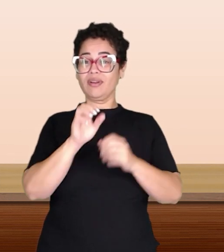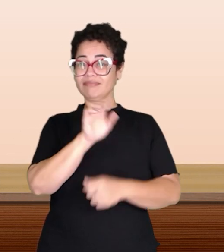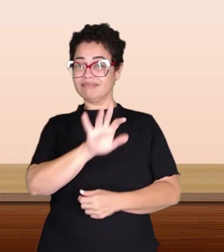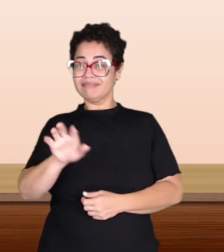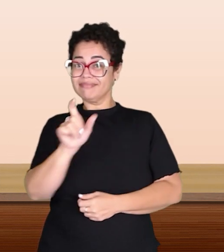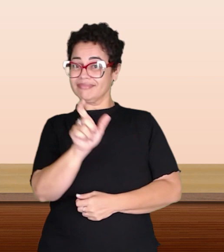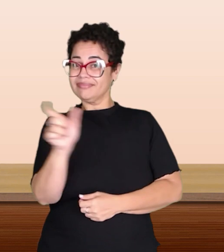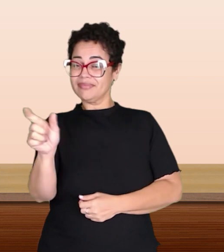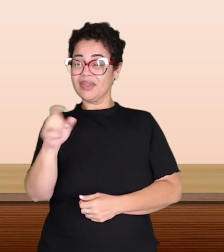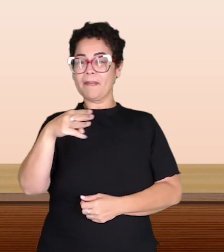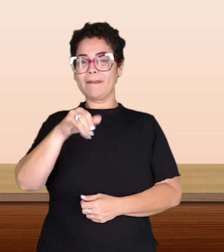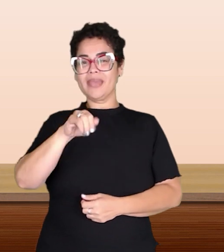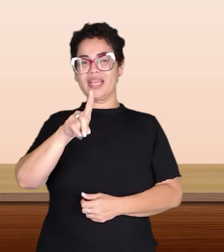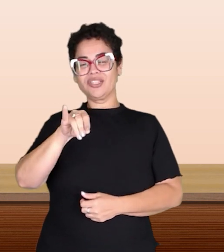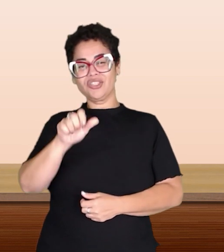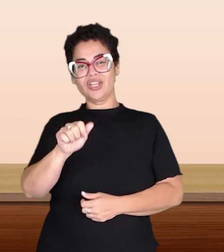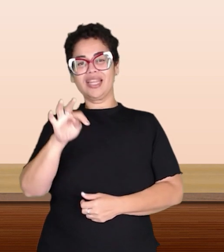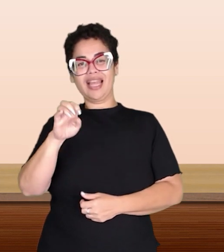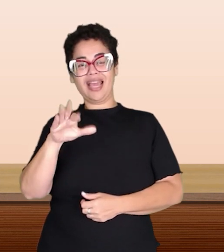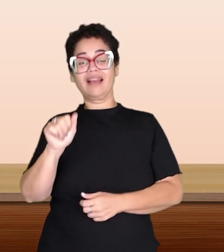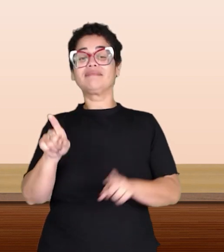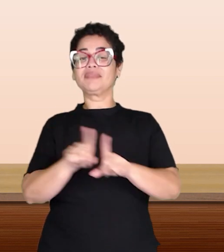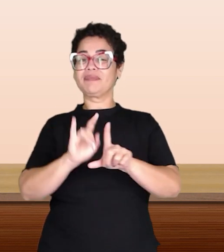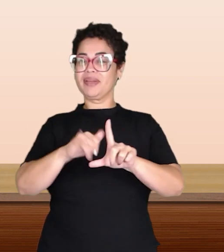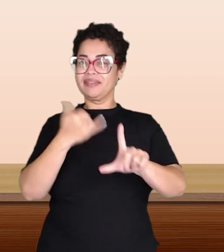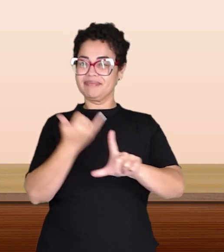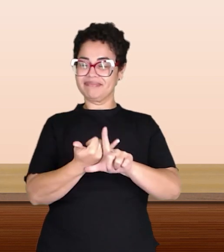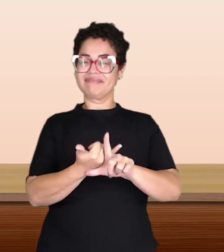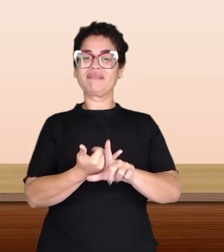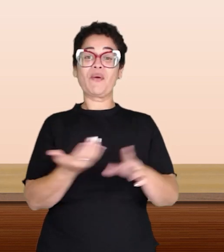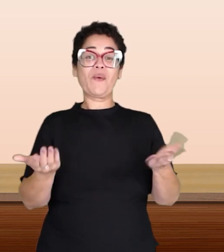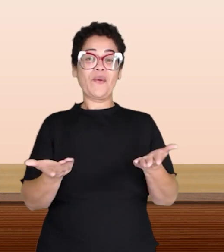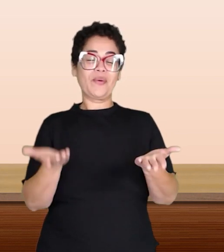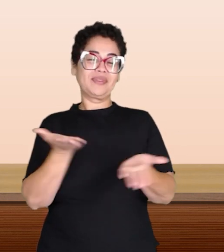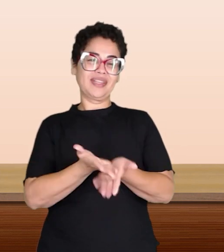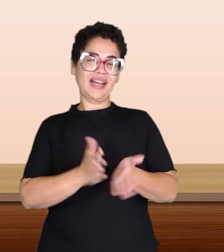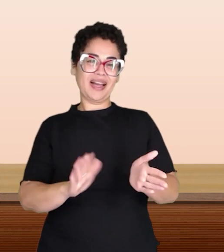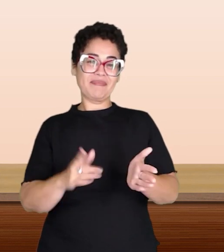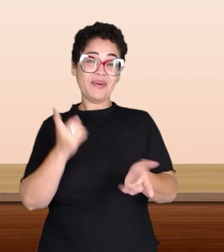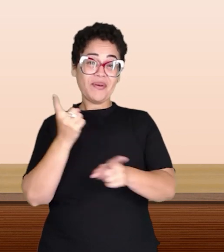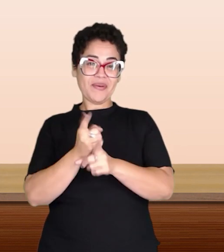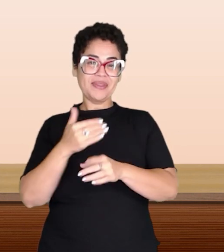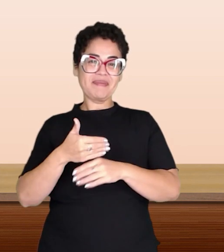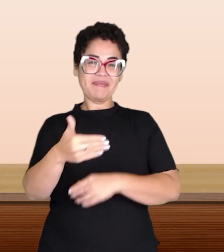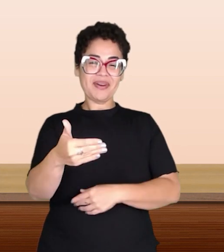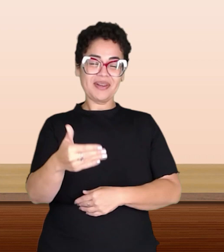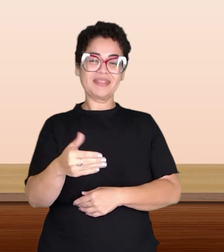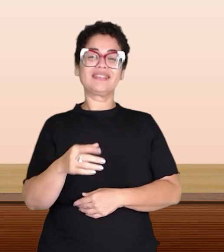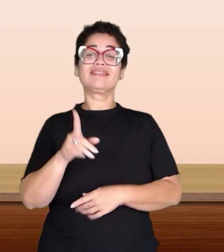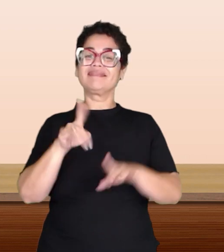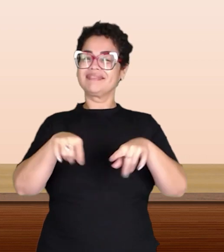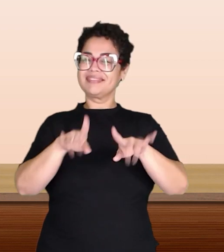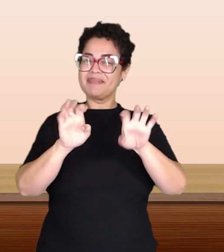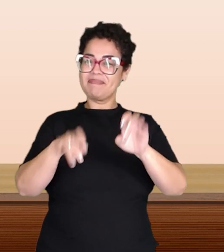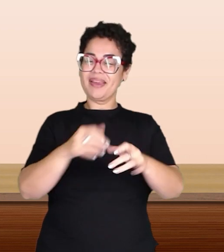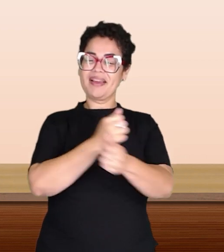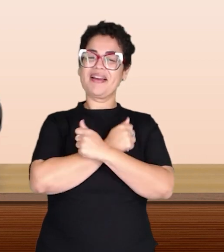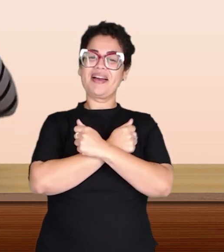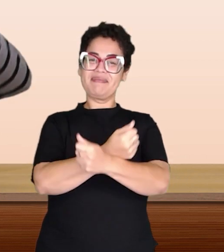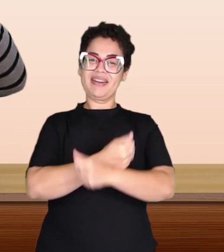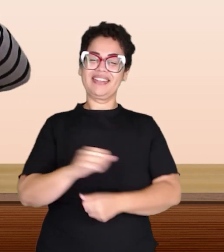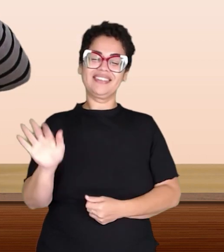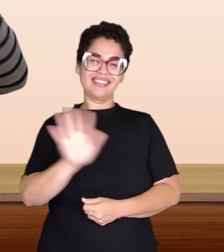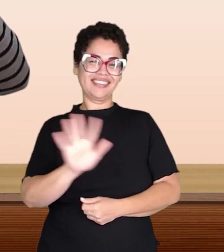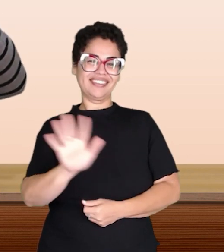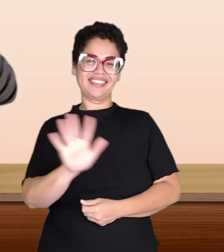mediatek além do nosso canal no YouTube hoje ficamos por aqui e até a próxima Fiquem todos bem um grande abraço